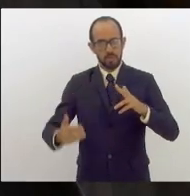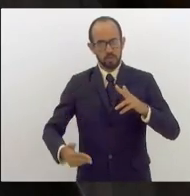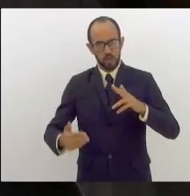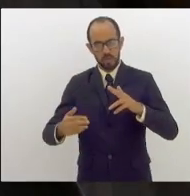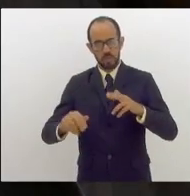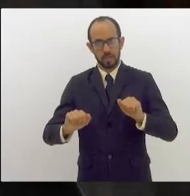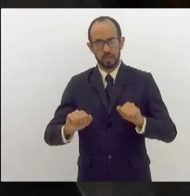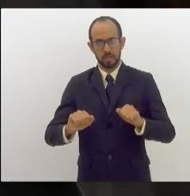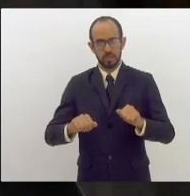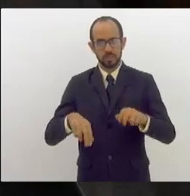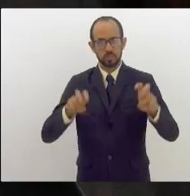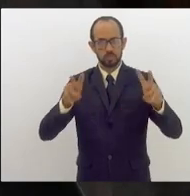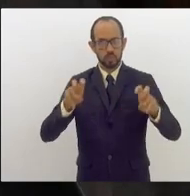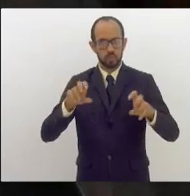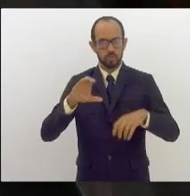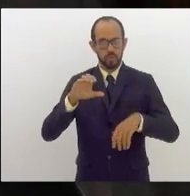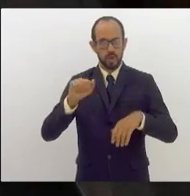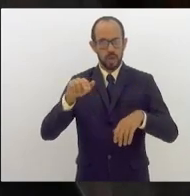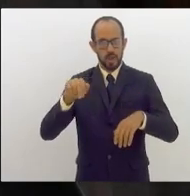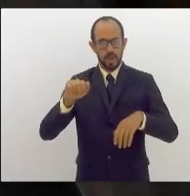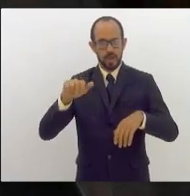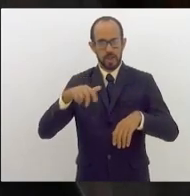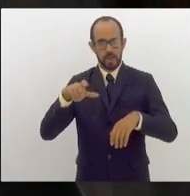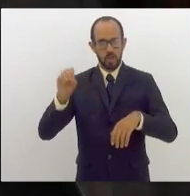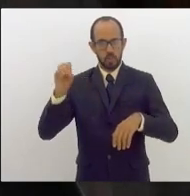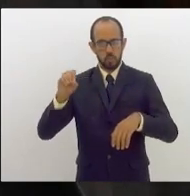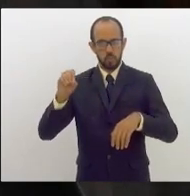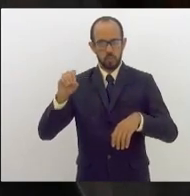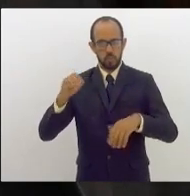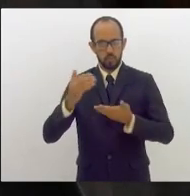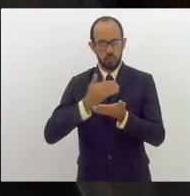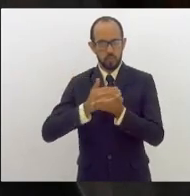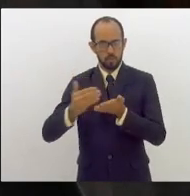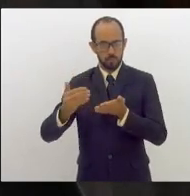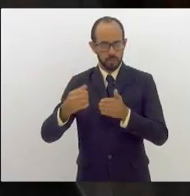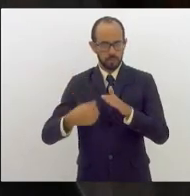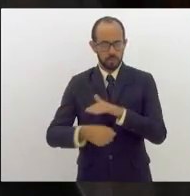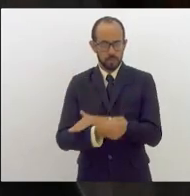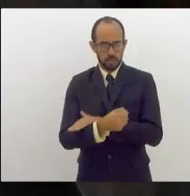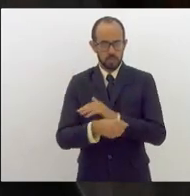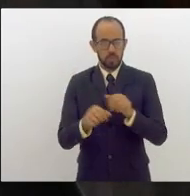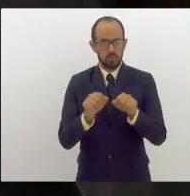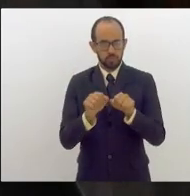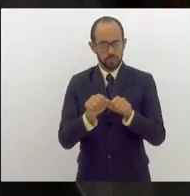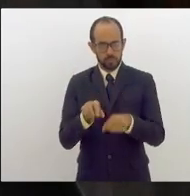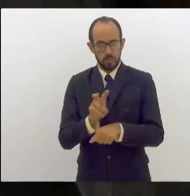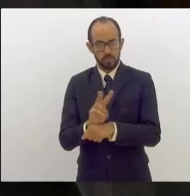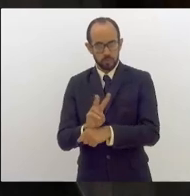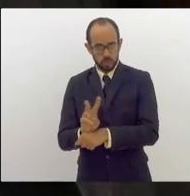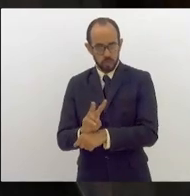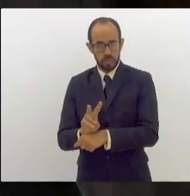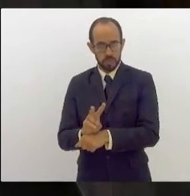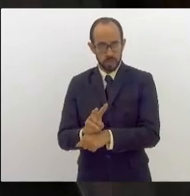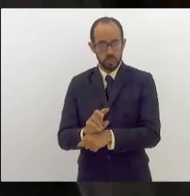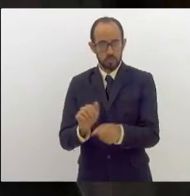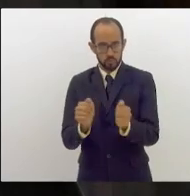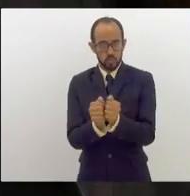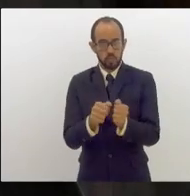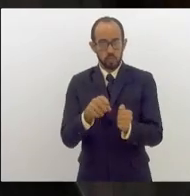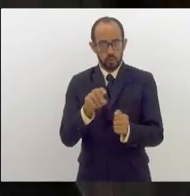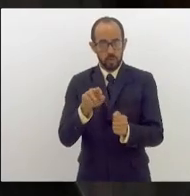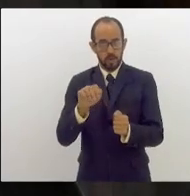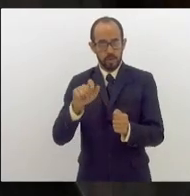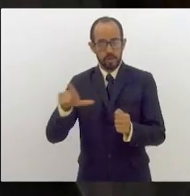acerca do Canecão no início do mandato eu fiz uma vistoria com deputado federal Daniel Silveira no Canecão que por um